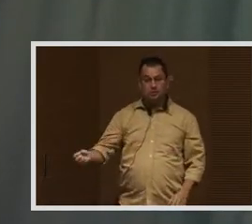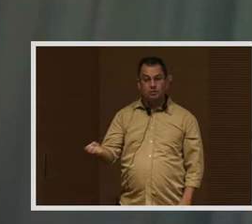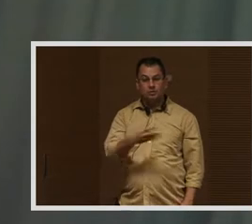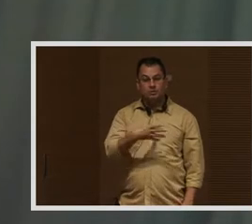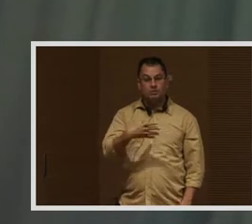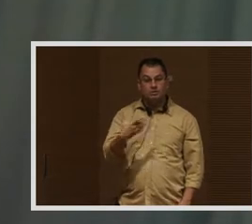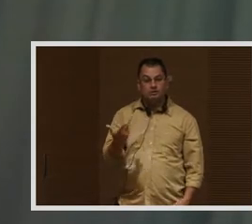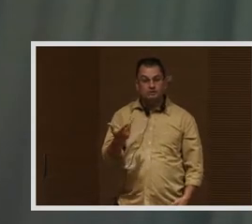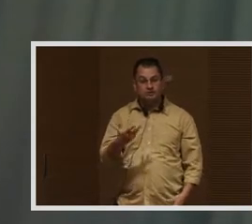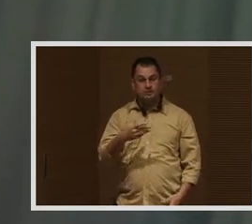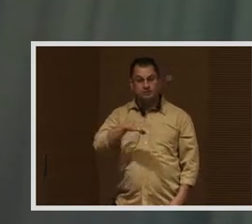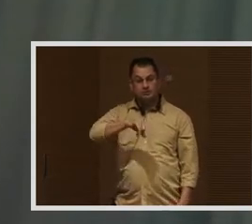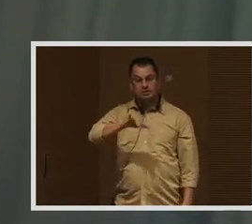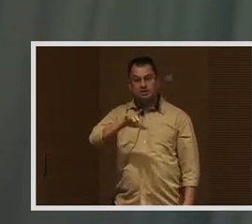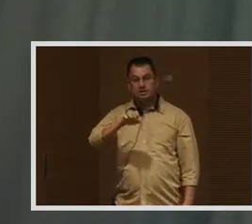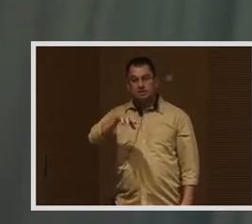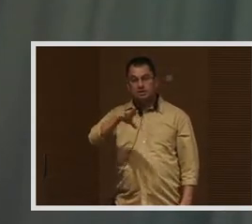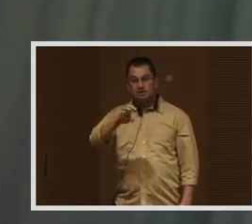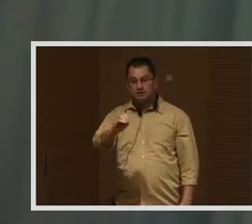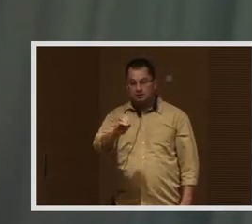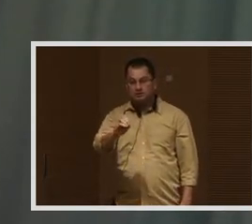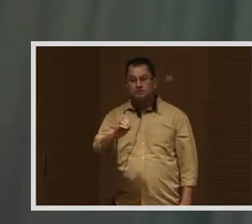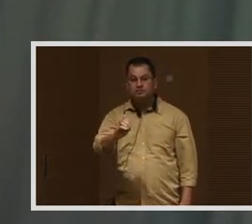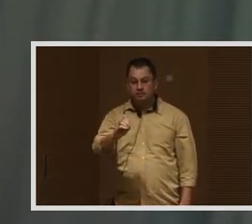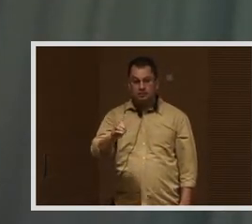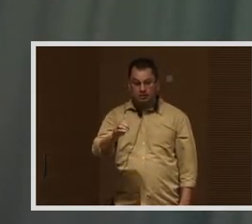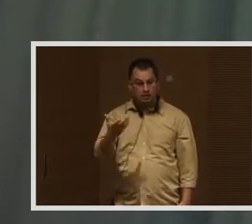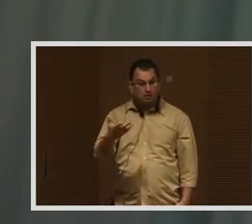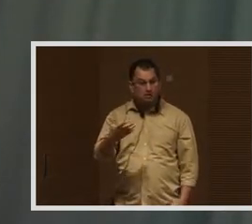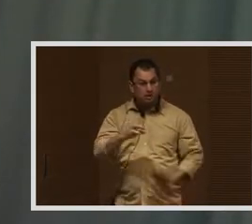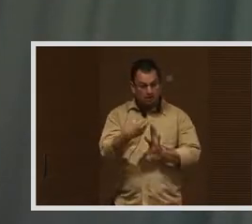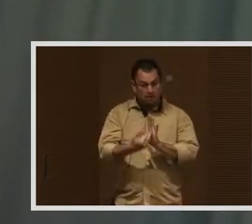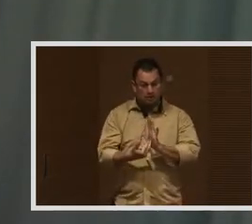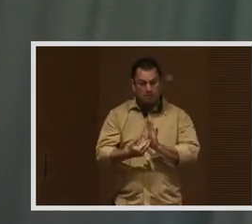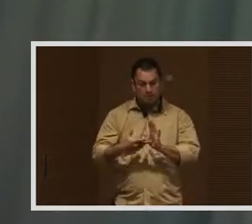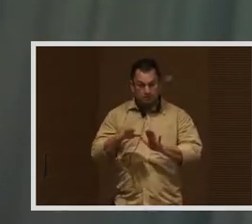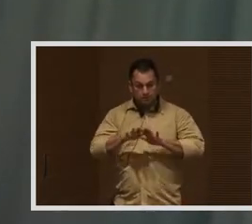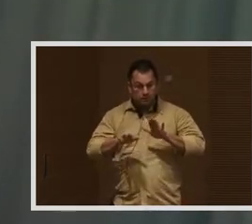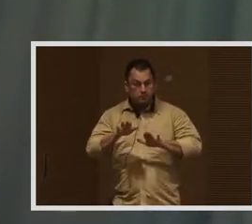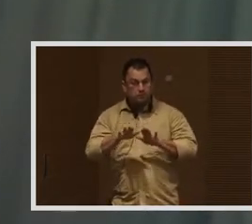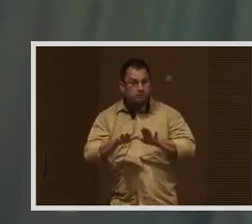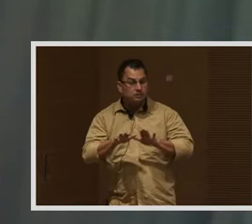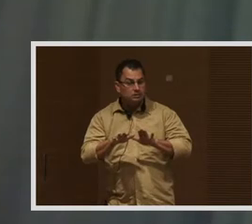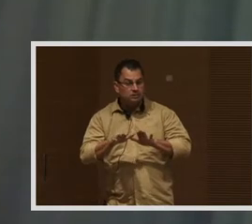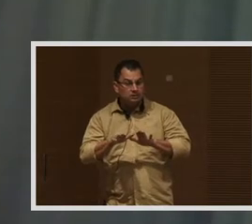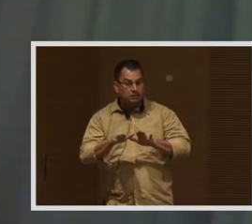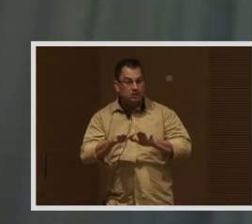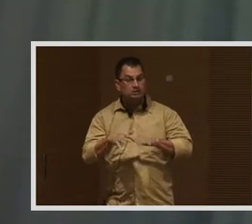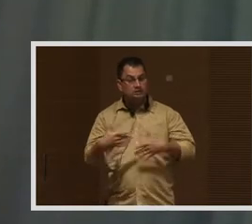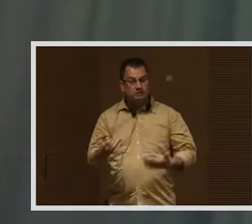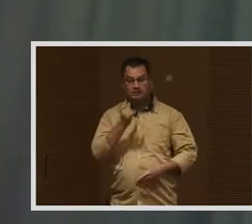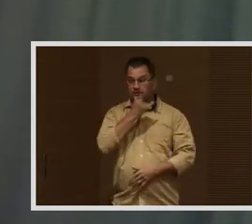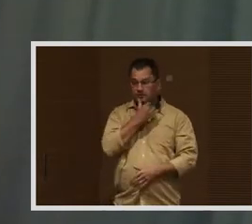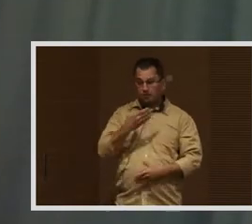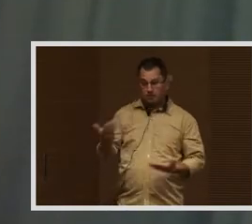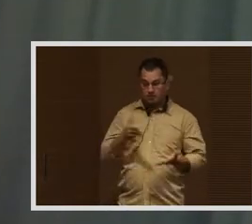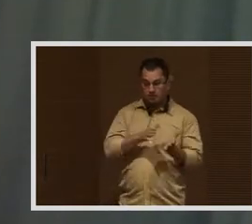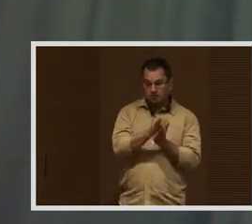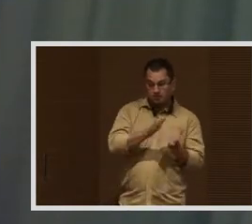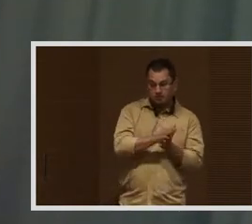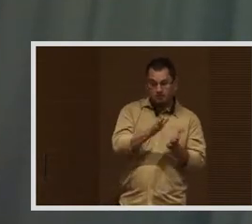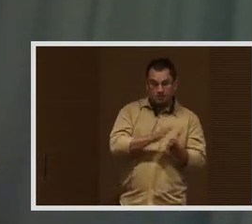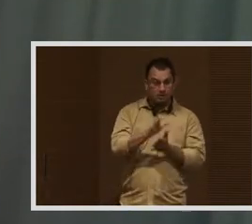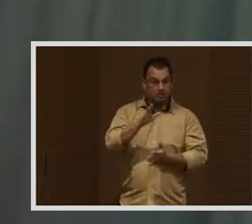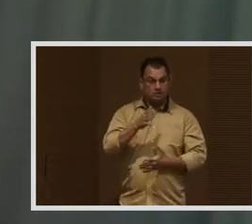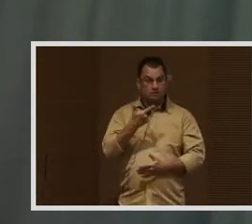Libertários, da Sociedade da Norma a uma Concepção Gerencial de Cuidado, e que infelizmente não temos publicado em